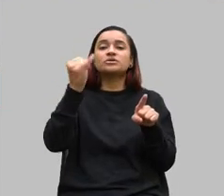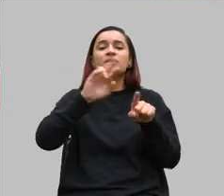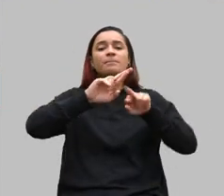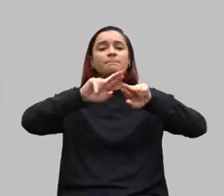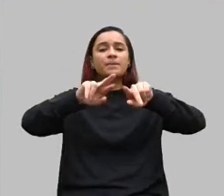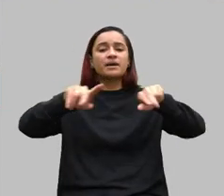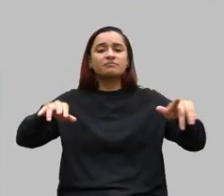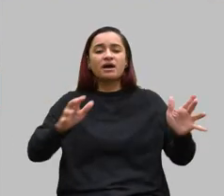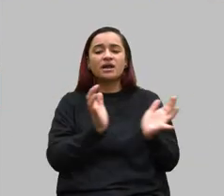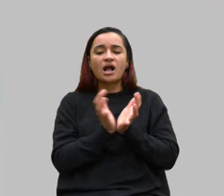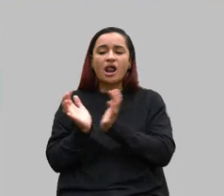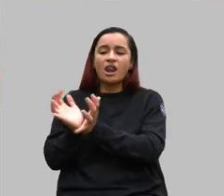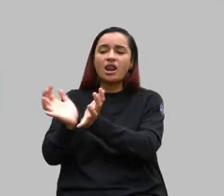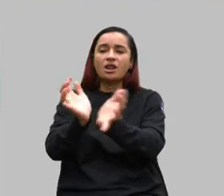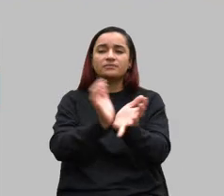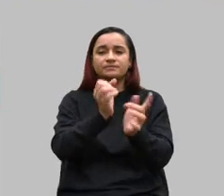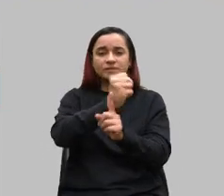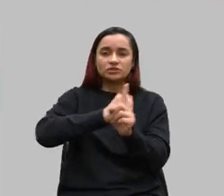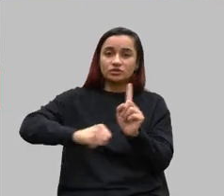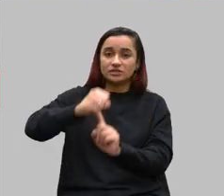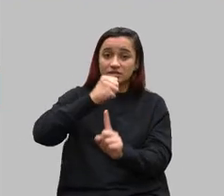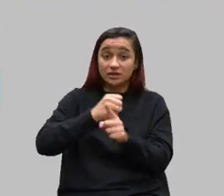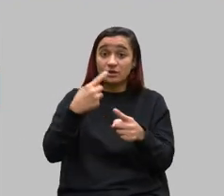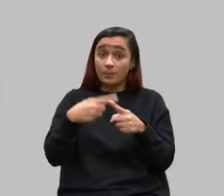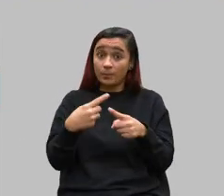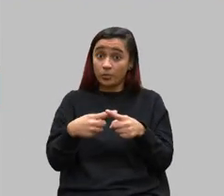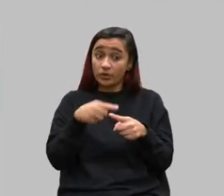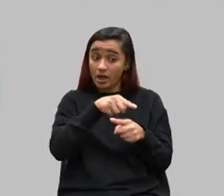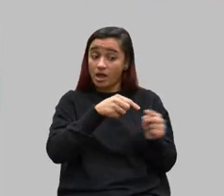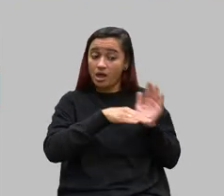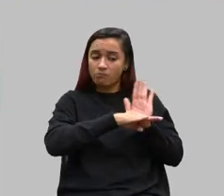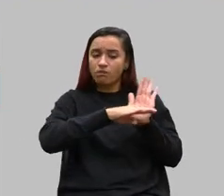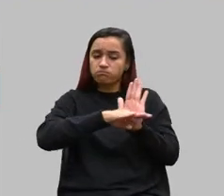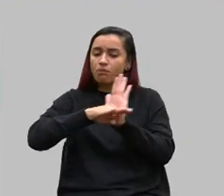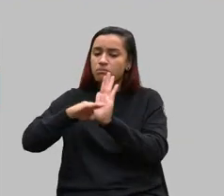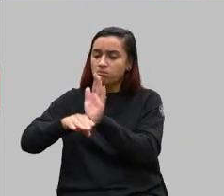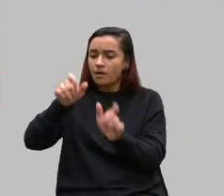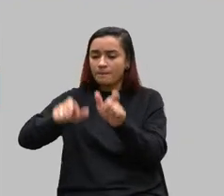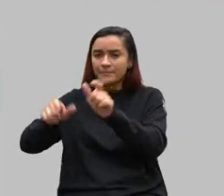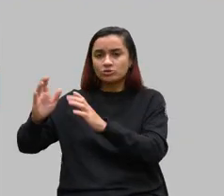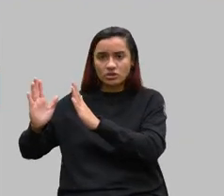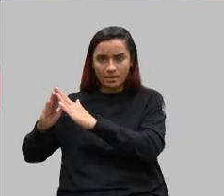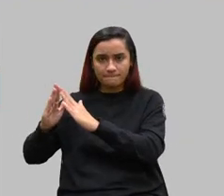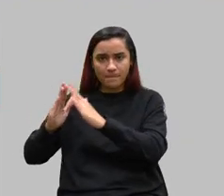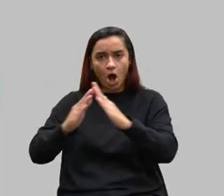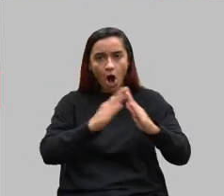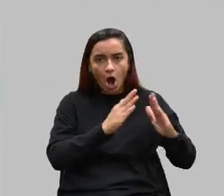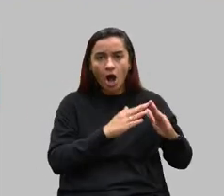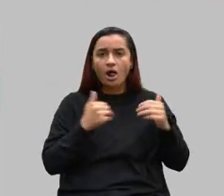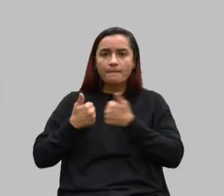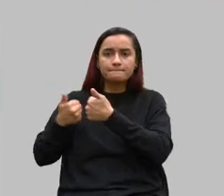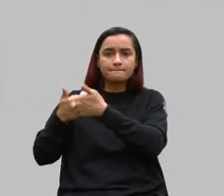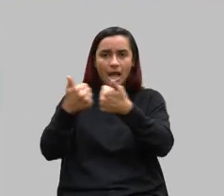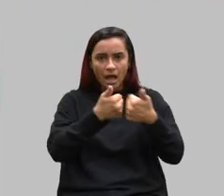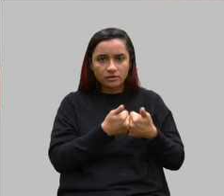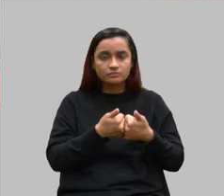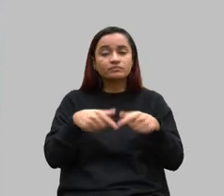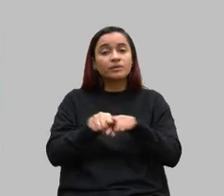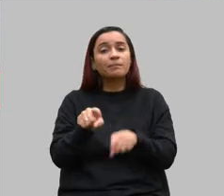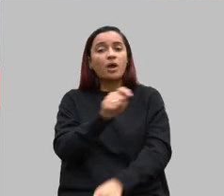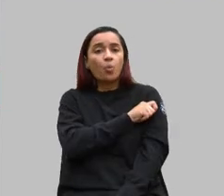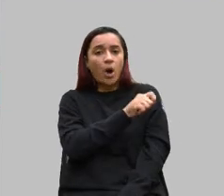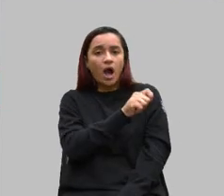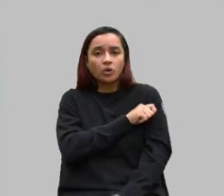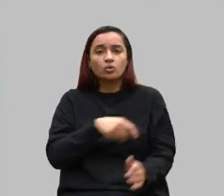sociedade pois atende aos moradores ao longo da via que vão para as cidades aos alunos do colégio militar de